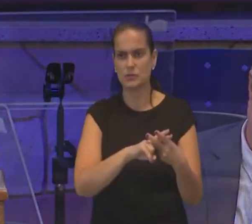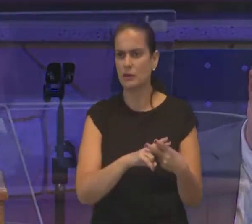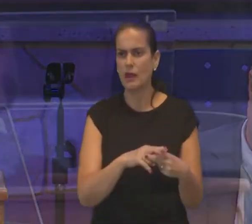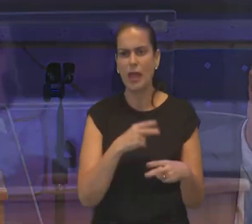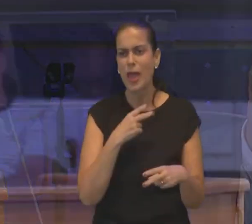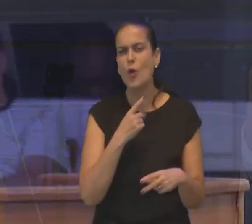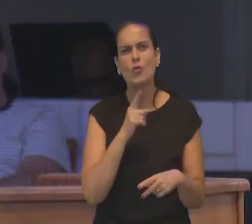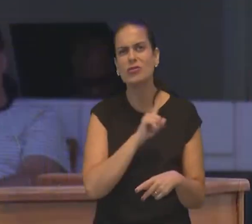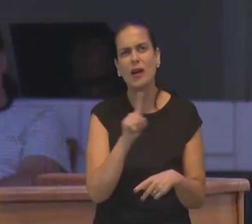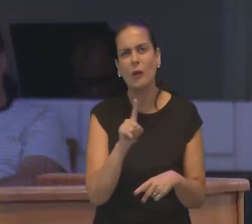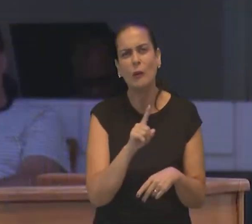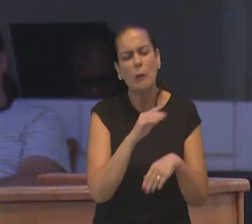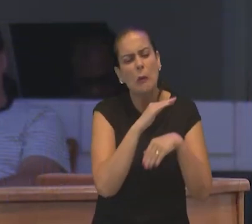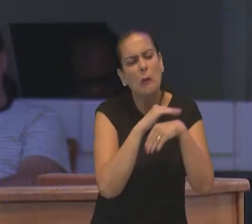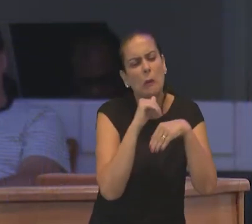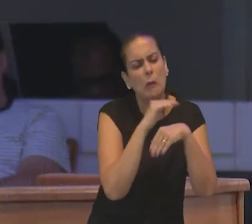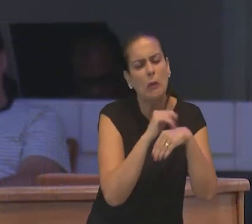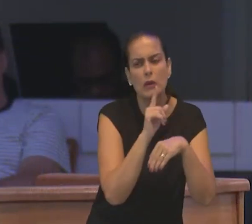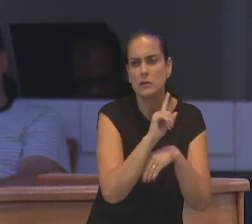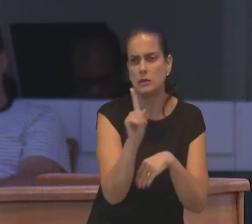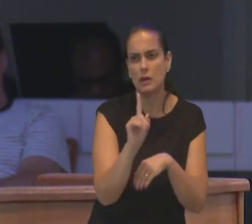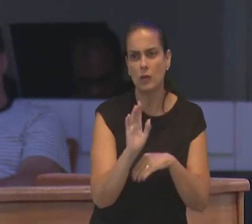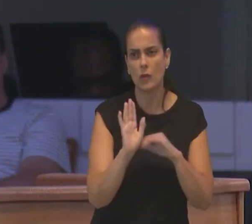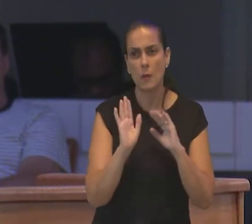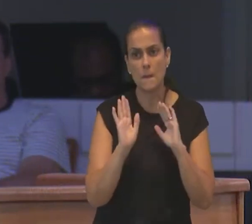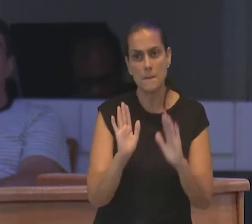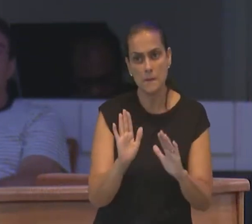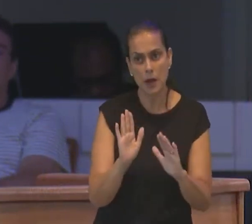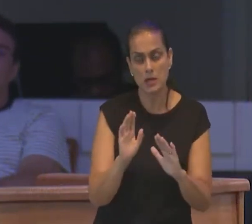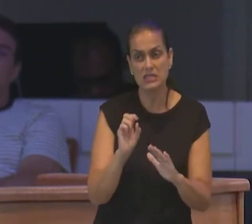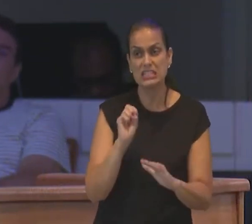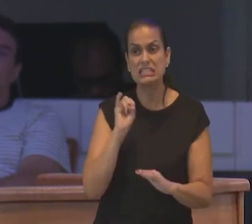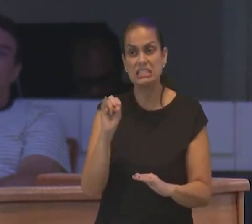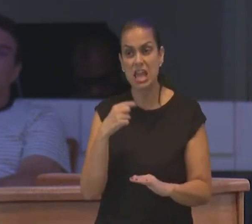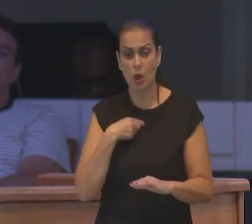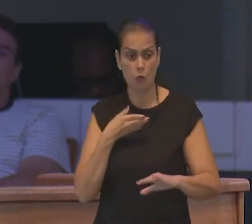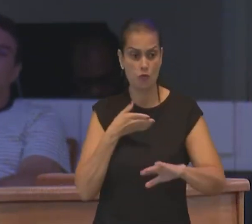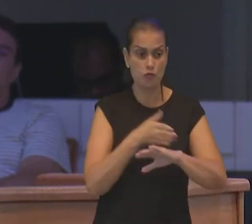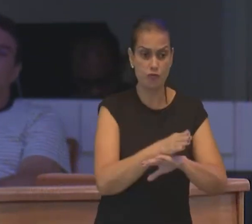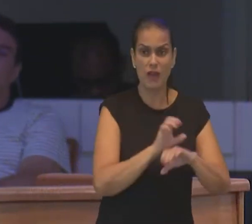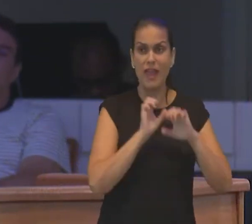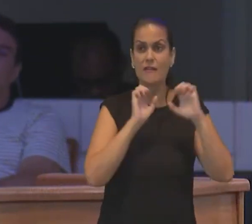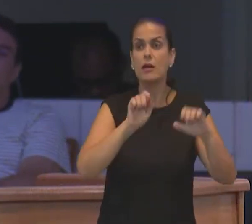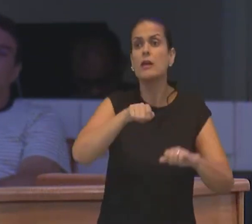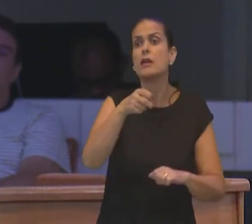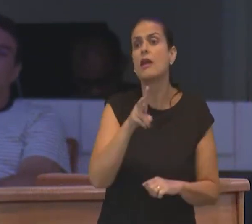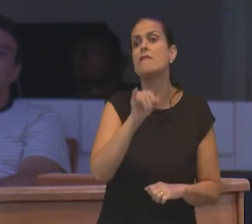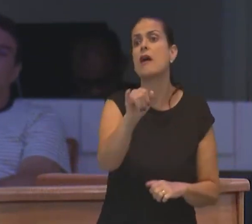de preso, mas se eu não for, quem irá?